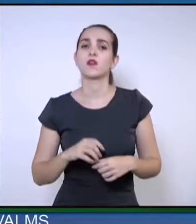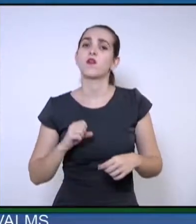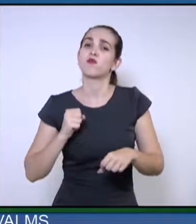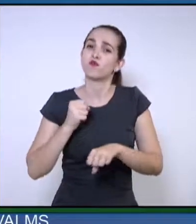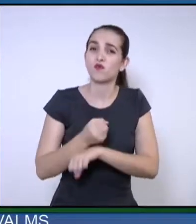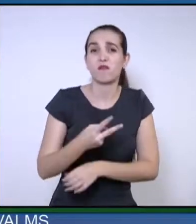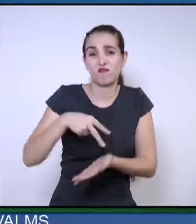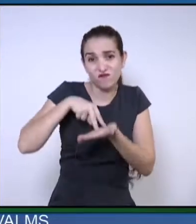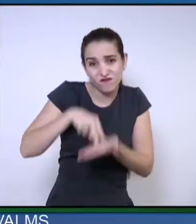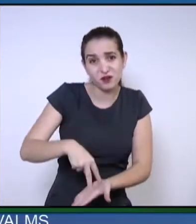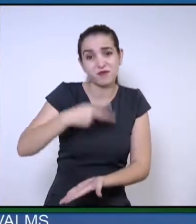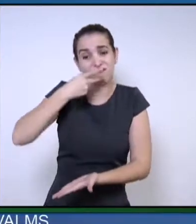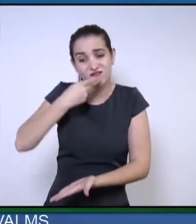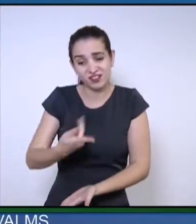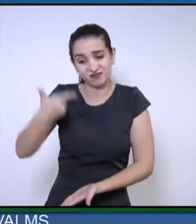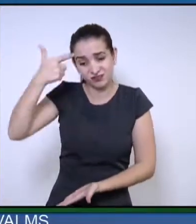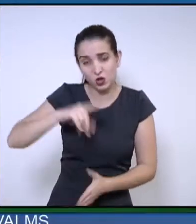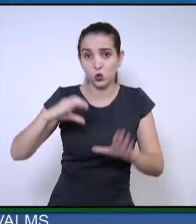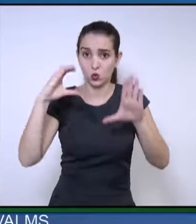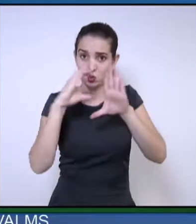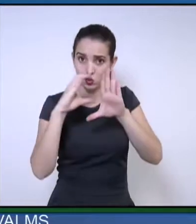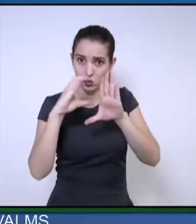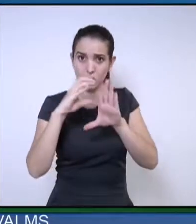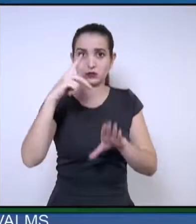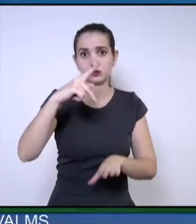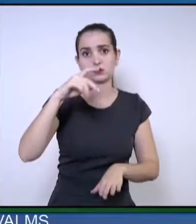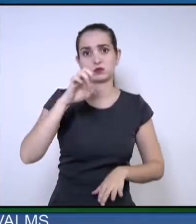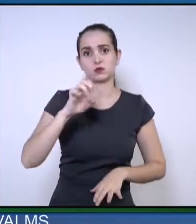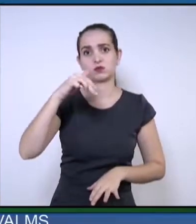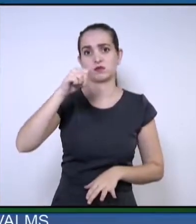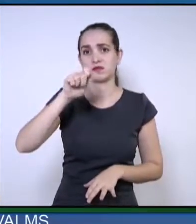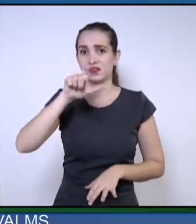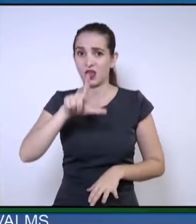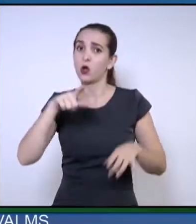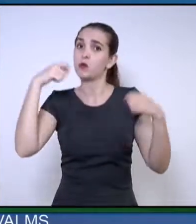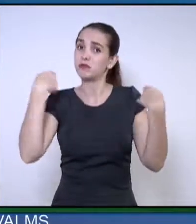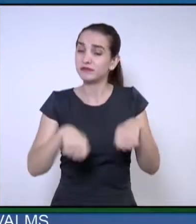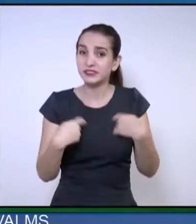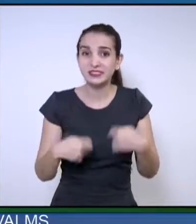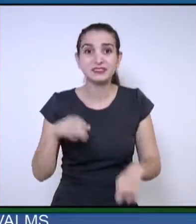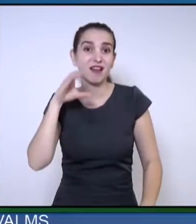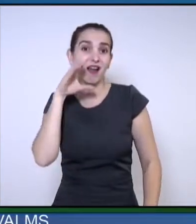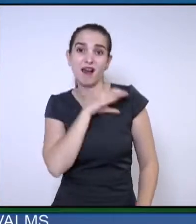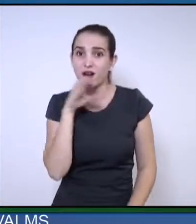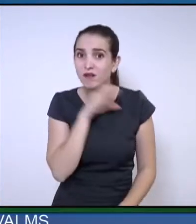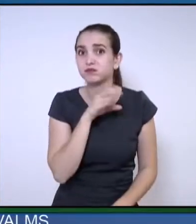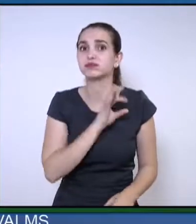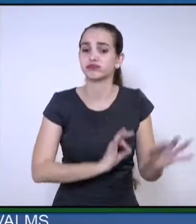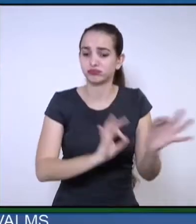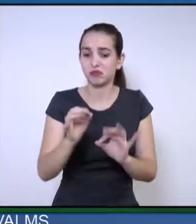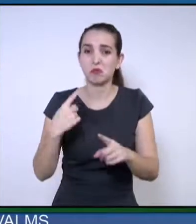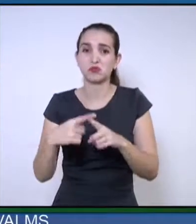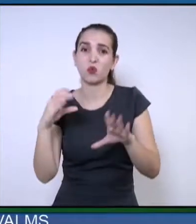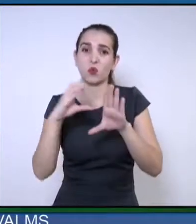Reforce, senhor presidente. O Código de Processo Penal precisa sofrer mudança urgentemente. É um código arcaico